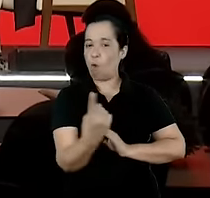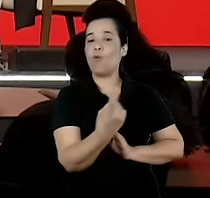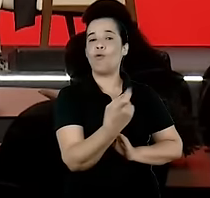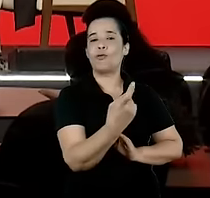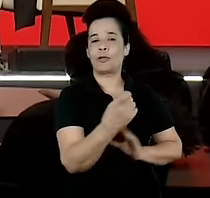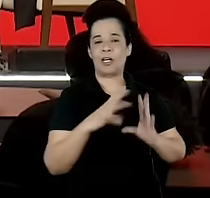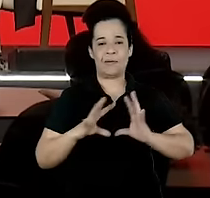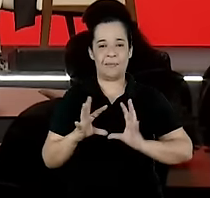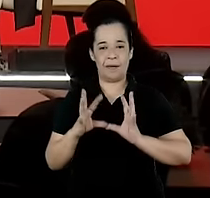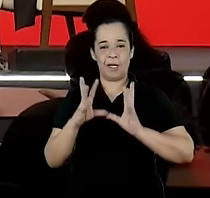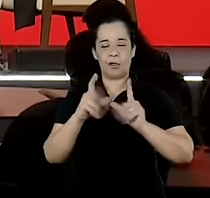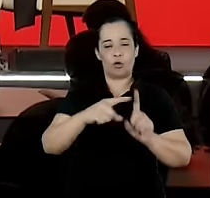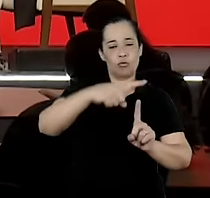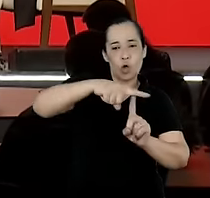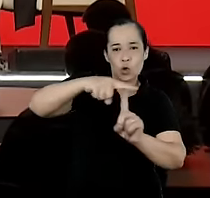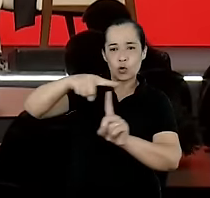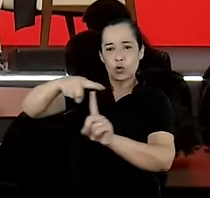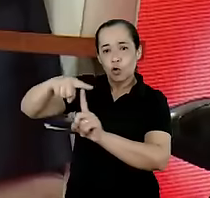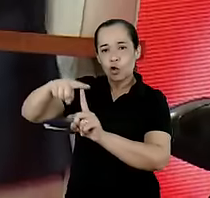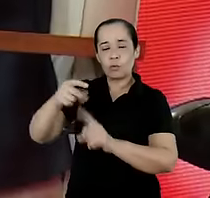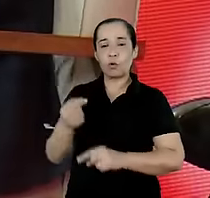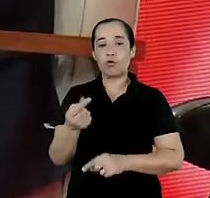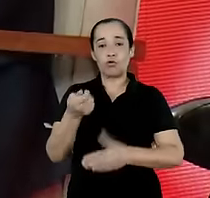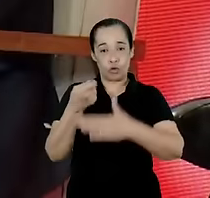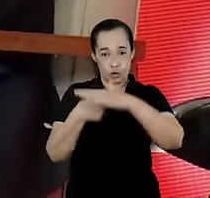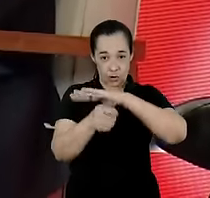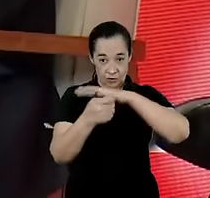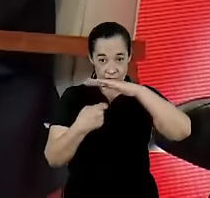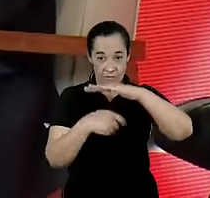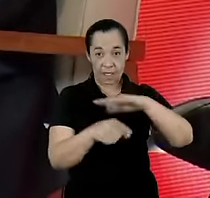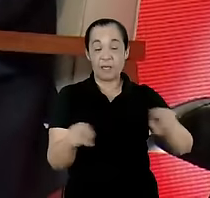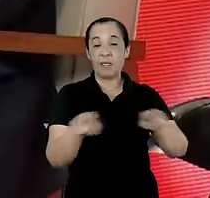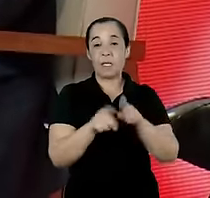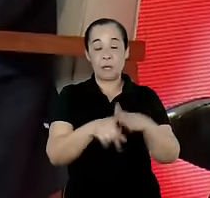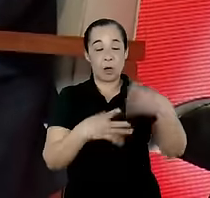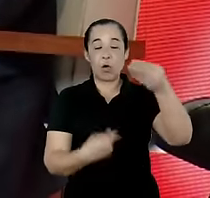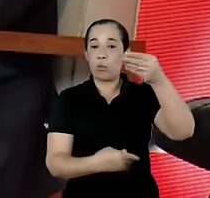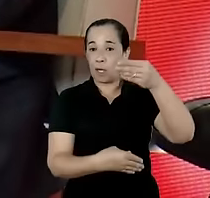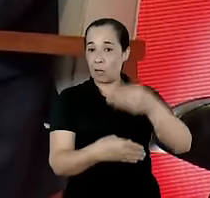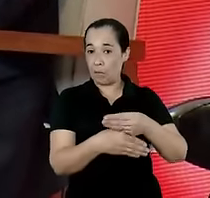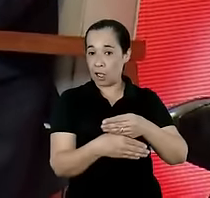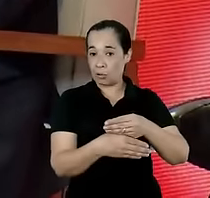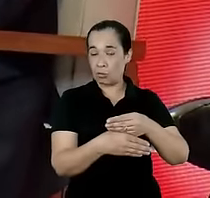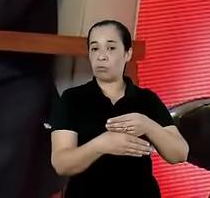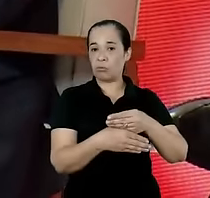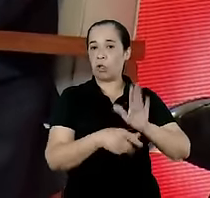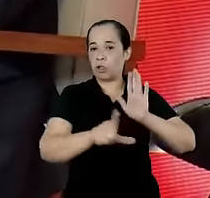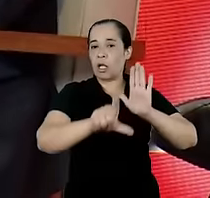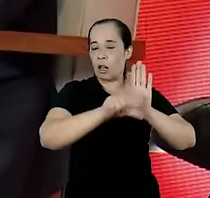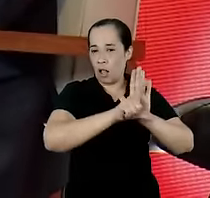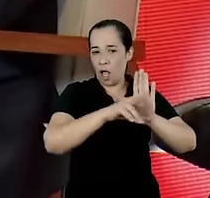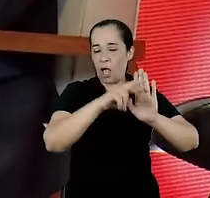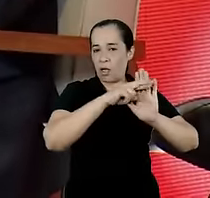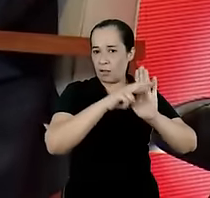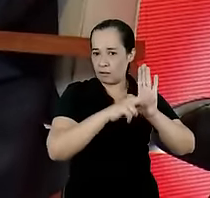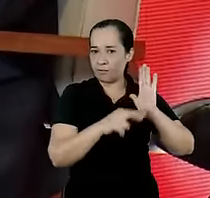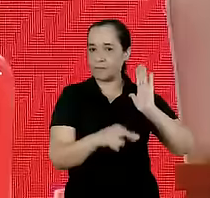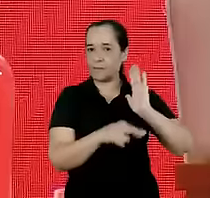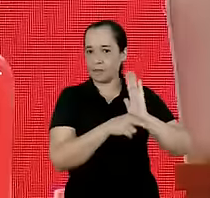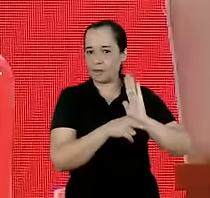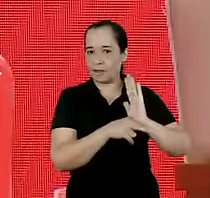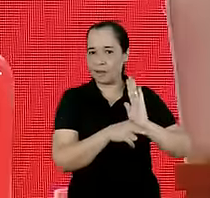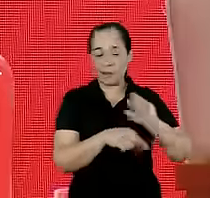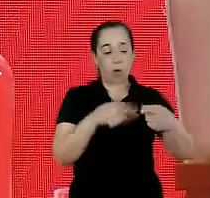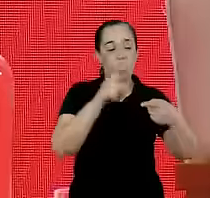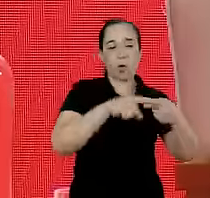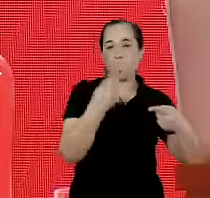categorias de fundo complementadas por anexos normativos cada anexo normativo lidando com uma categoria de fundo o anexo um dos